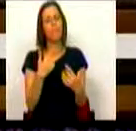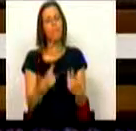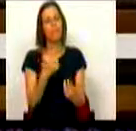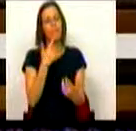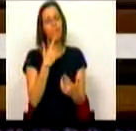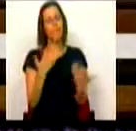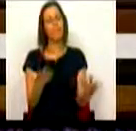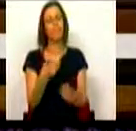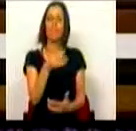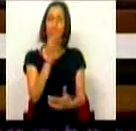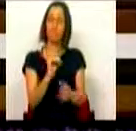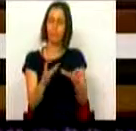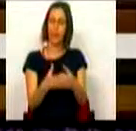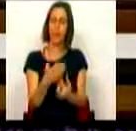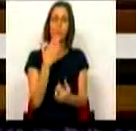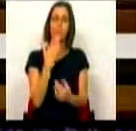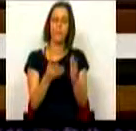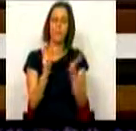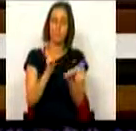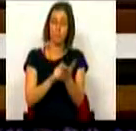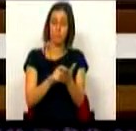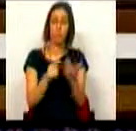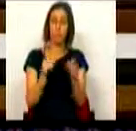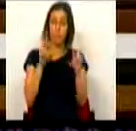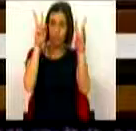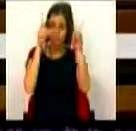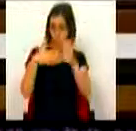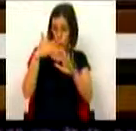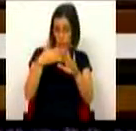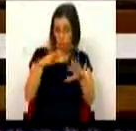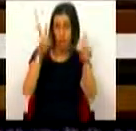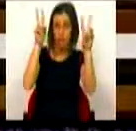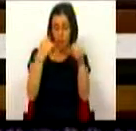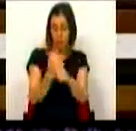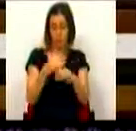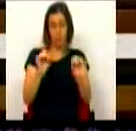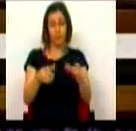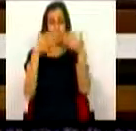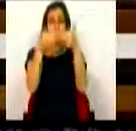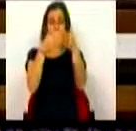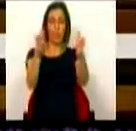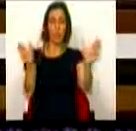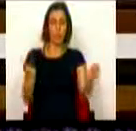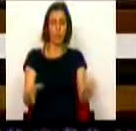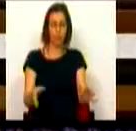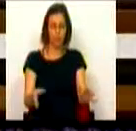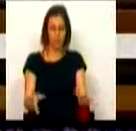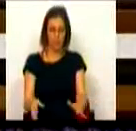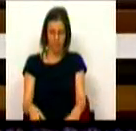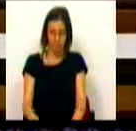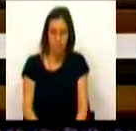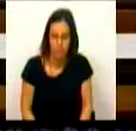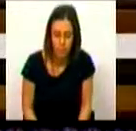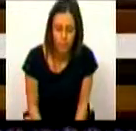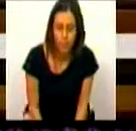o Grupo Parlamentar do PS requerer um debate de urgência sobre o mercado de trabalho. Nesta intervenção de abertura, gostaria de valorizar